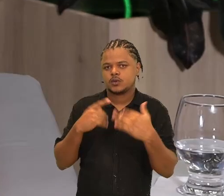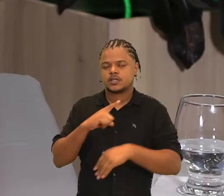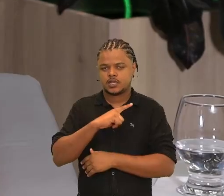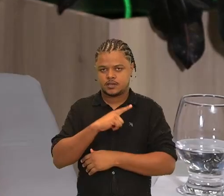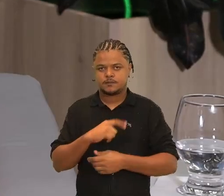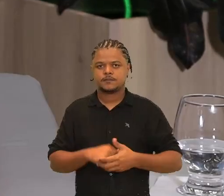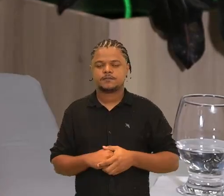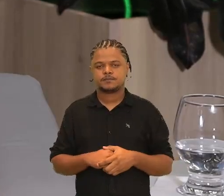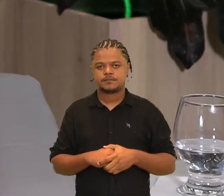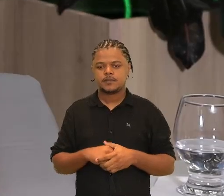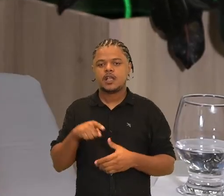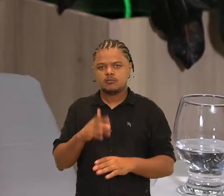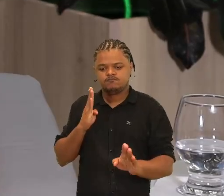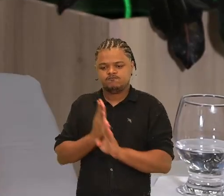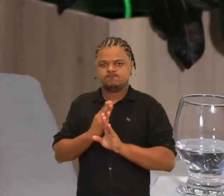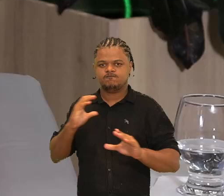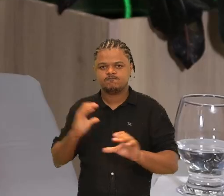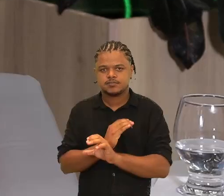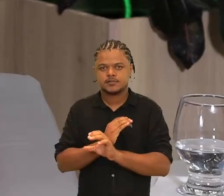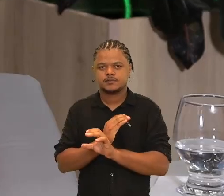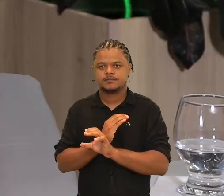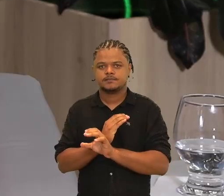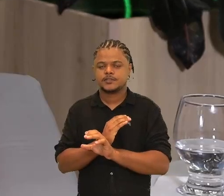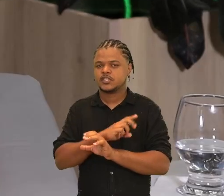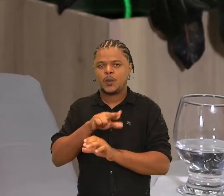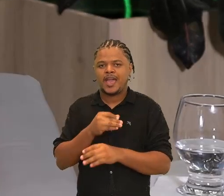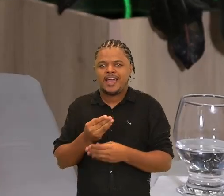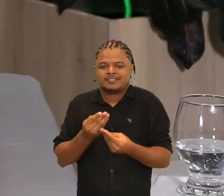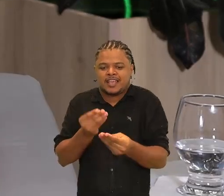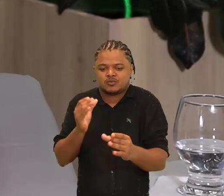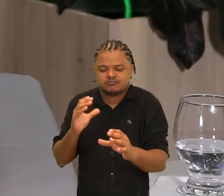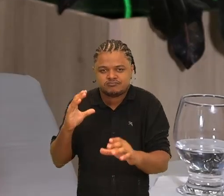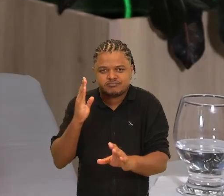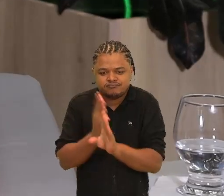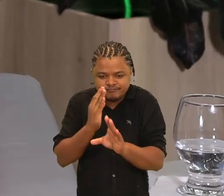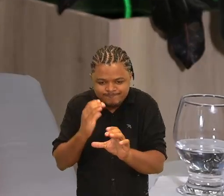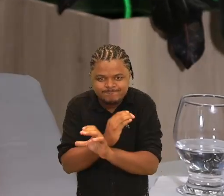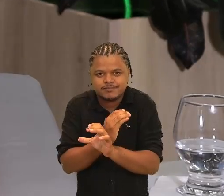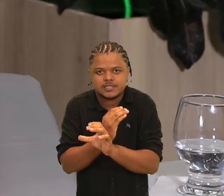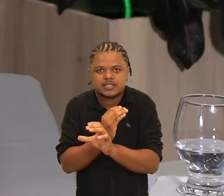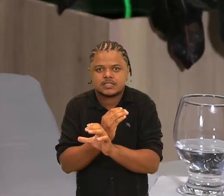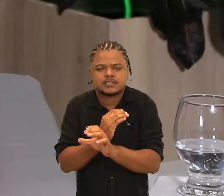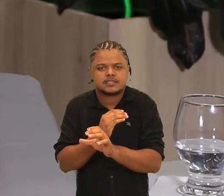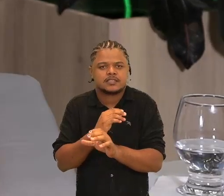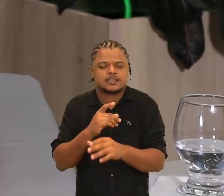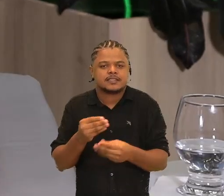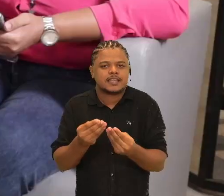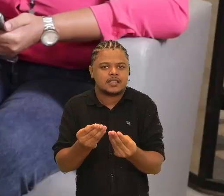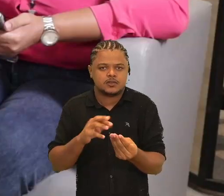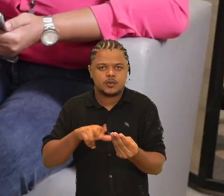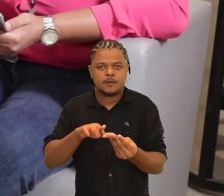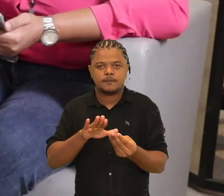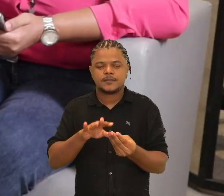importante, fecha um diagnóstico. Então, esse diagnóstico não é dado de forma, por exemplo, no TEA. Estou falando do TEA, né? Mas, por